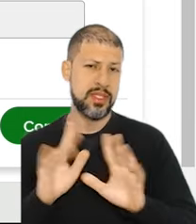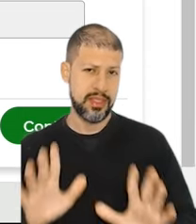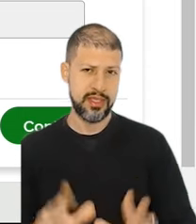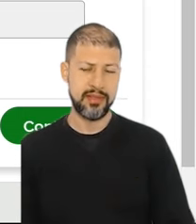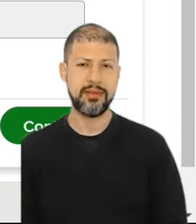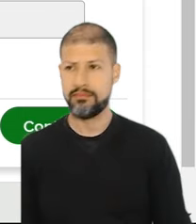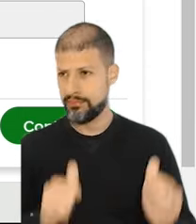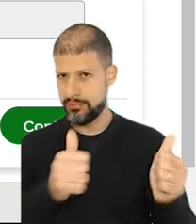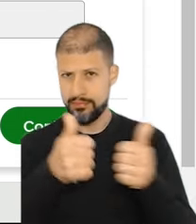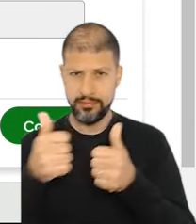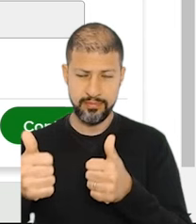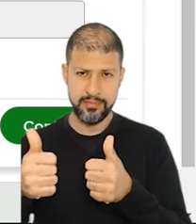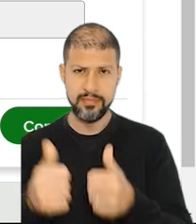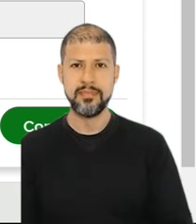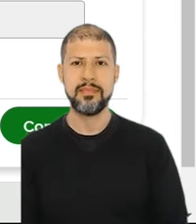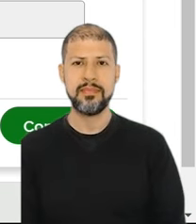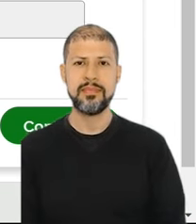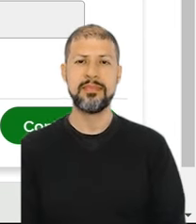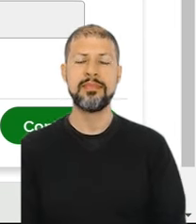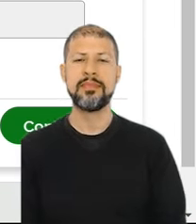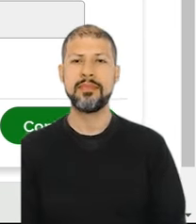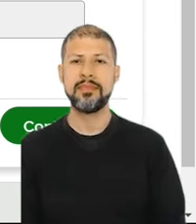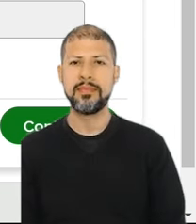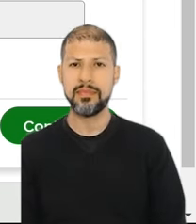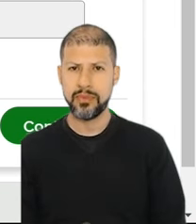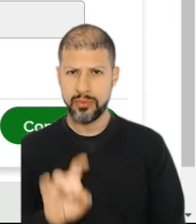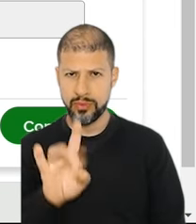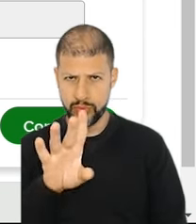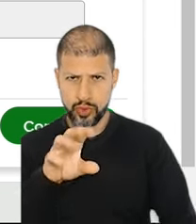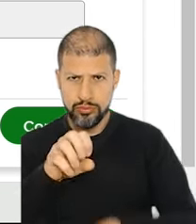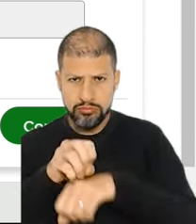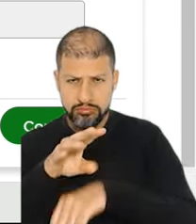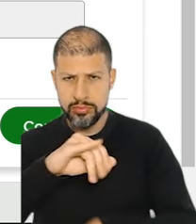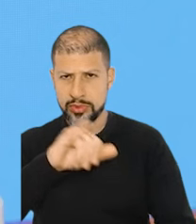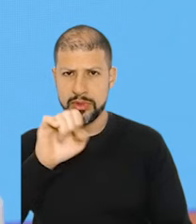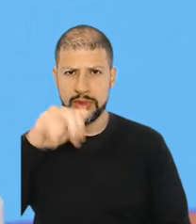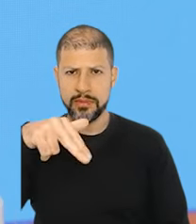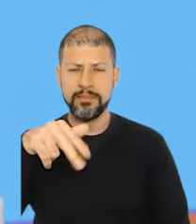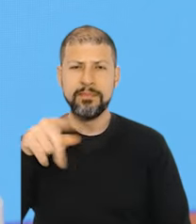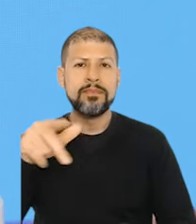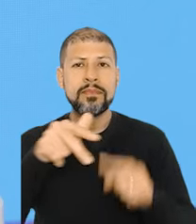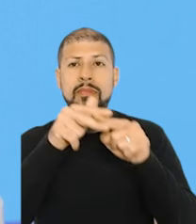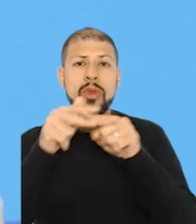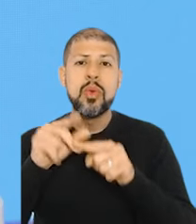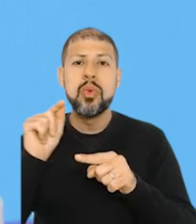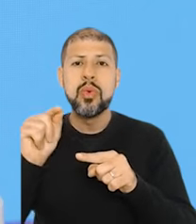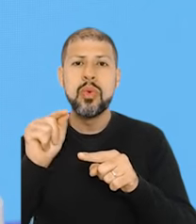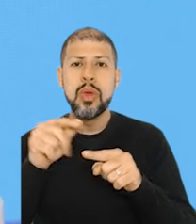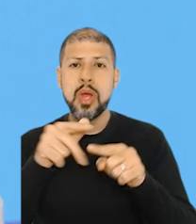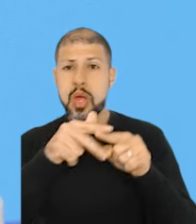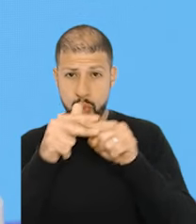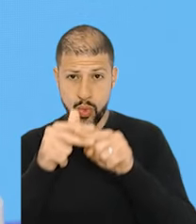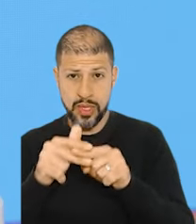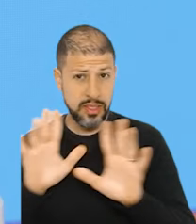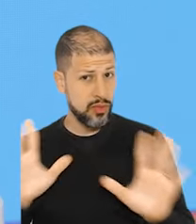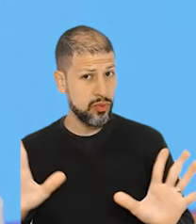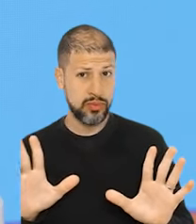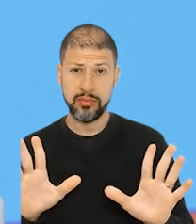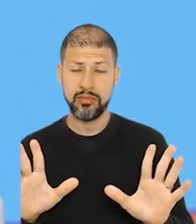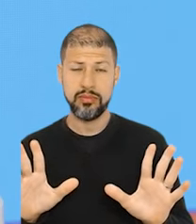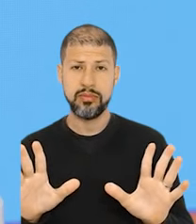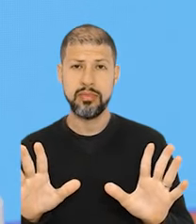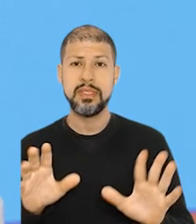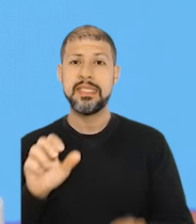tudo bem E só uma uma pausa já e o retificar aqui nesse caso é uma correção Então se